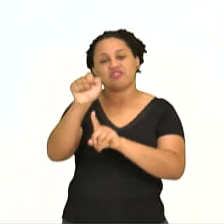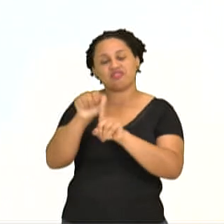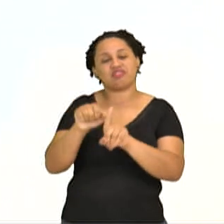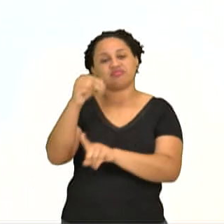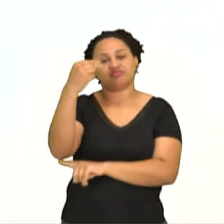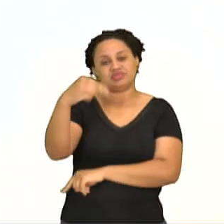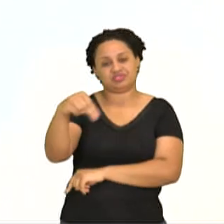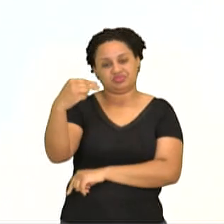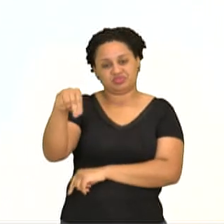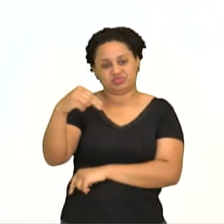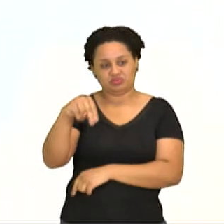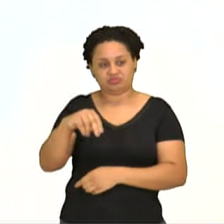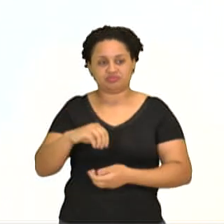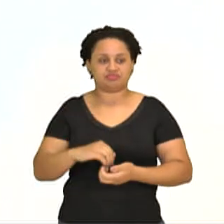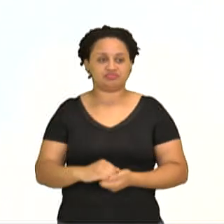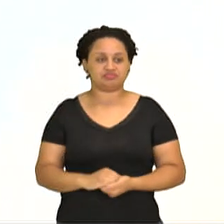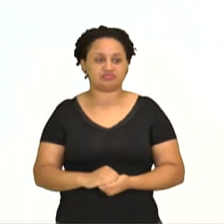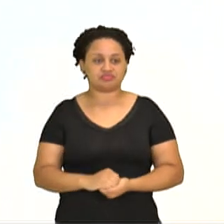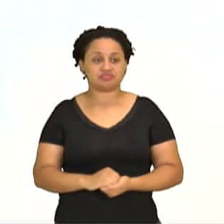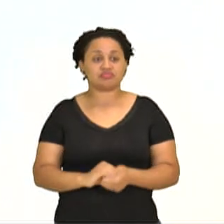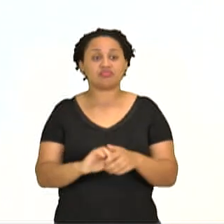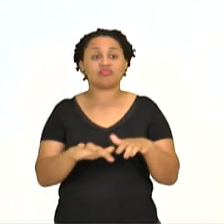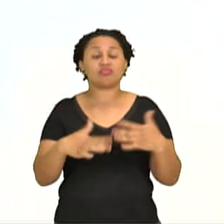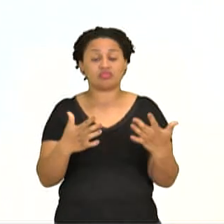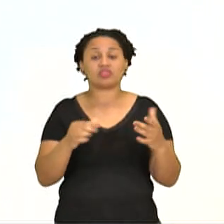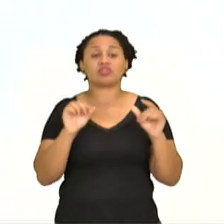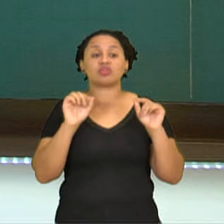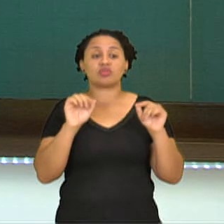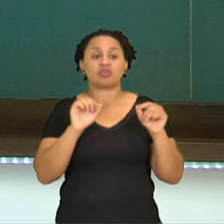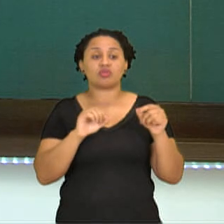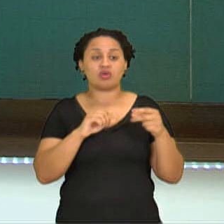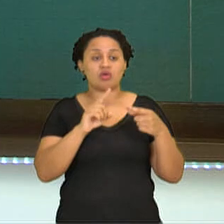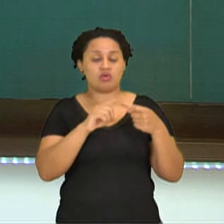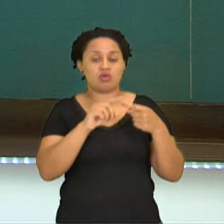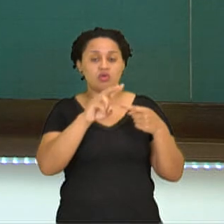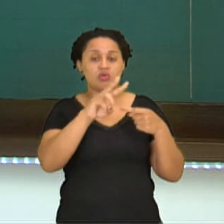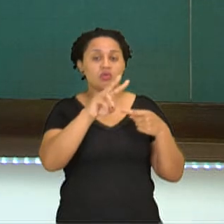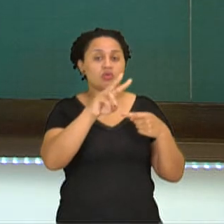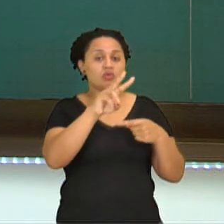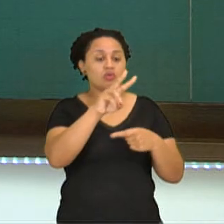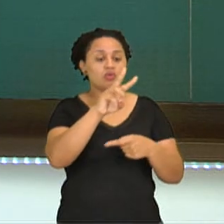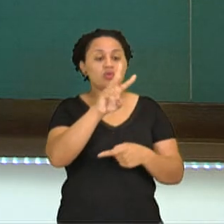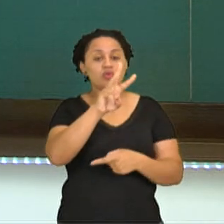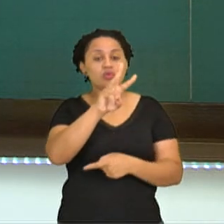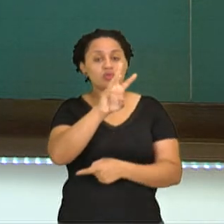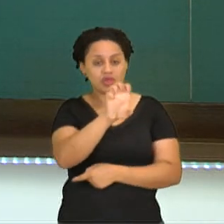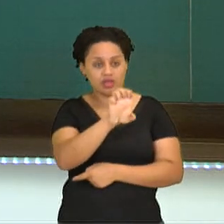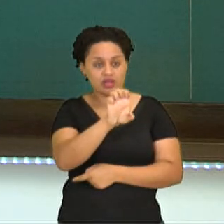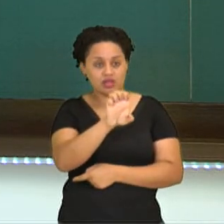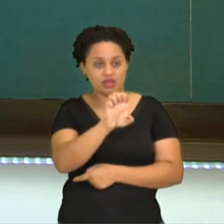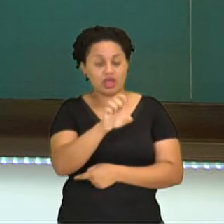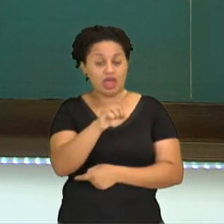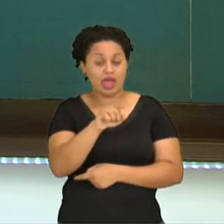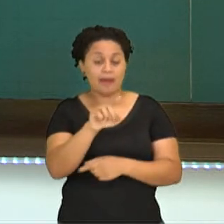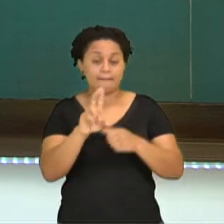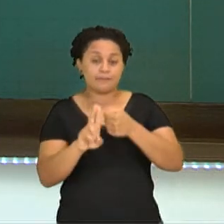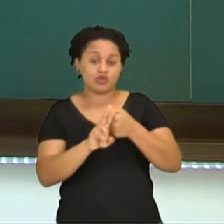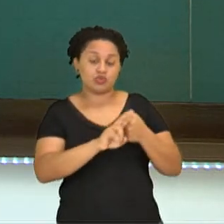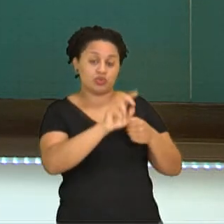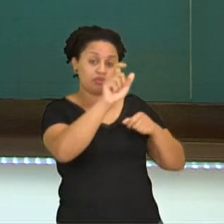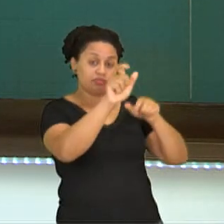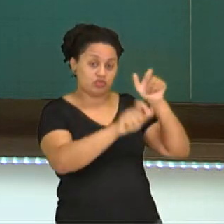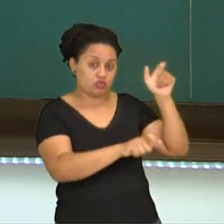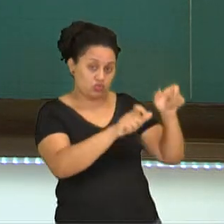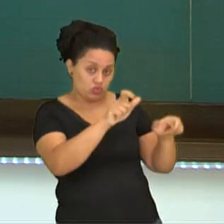aniversário é 19 de novembro. Então, vamos lá. O pronome we ele é personal pronouns, ele é